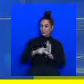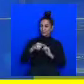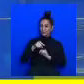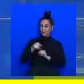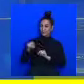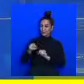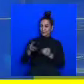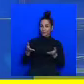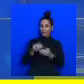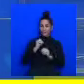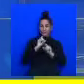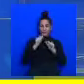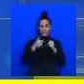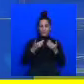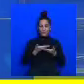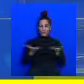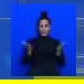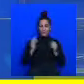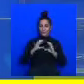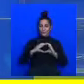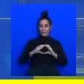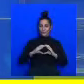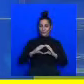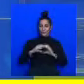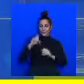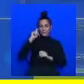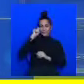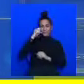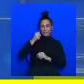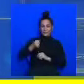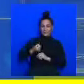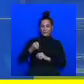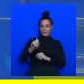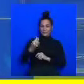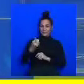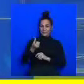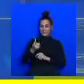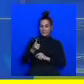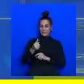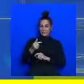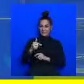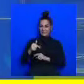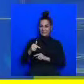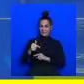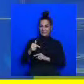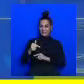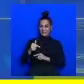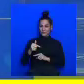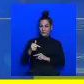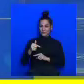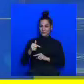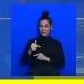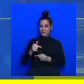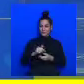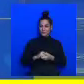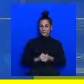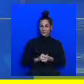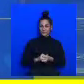Time Mania. Boa sorte. Bola preta, número 67. Preta,